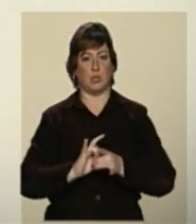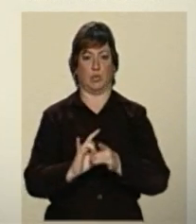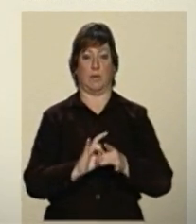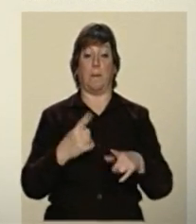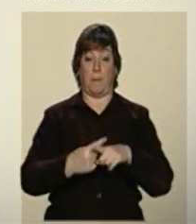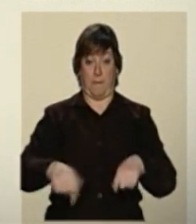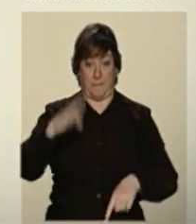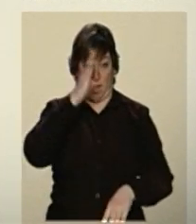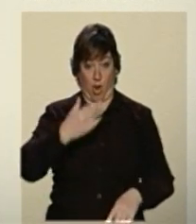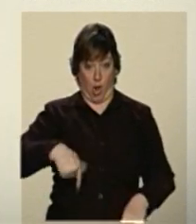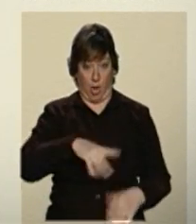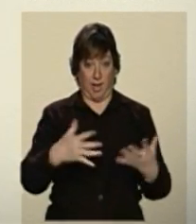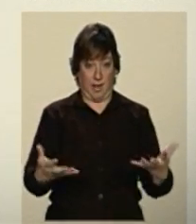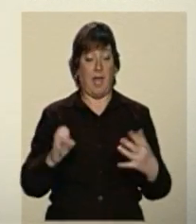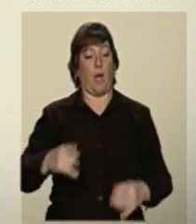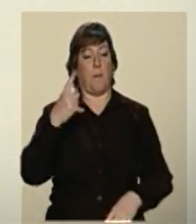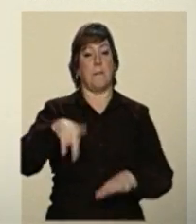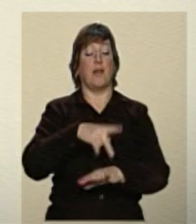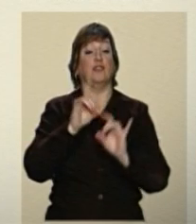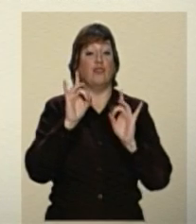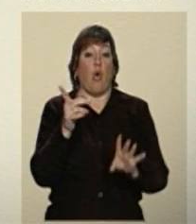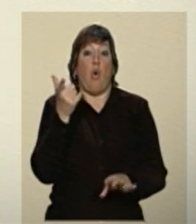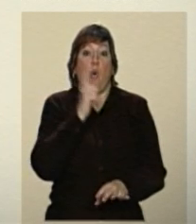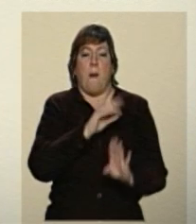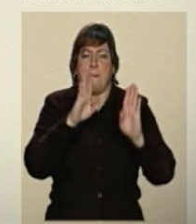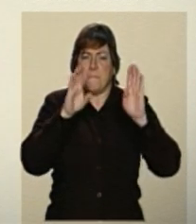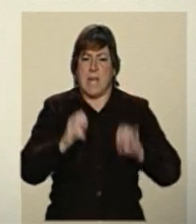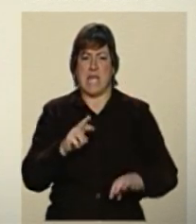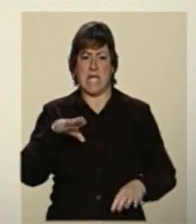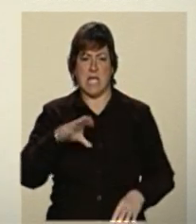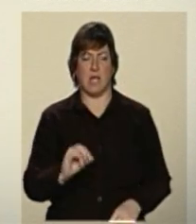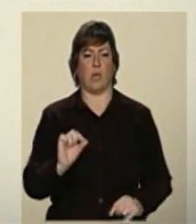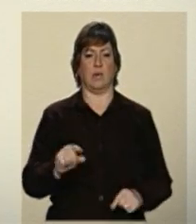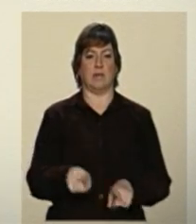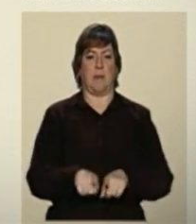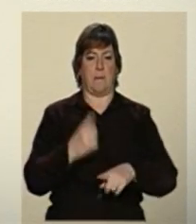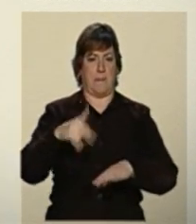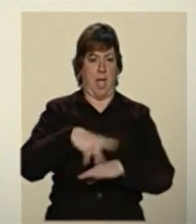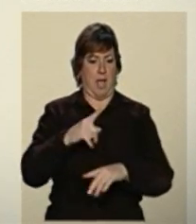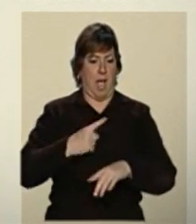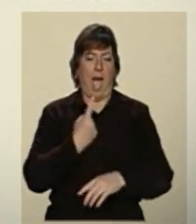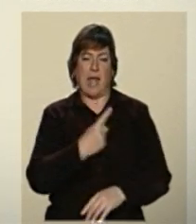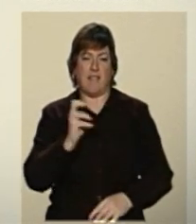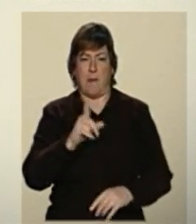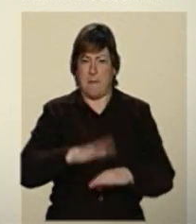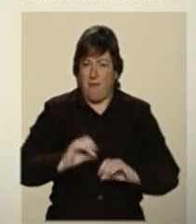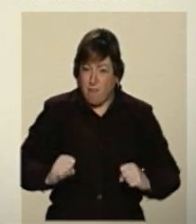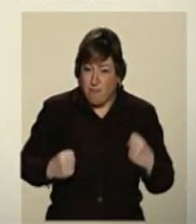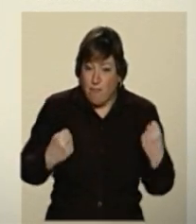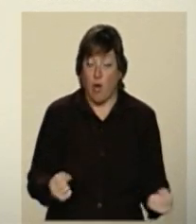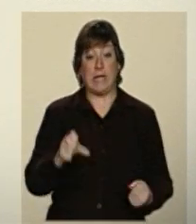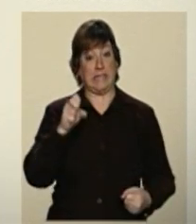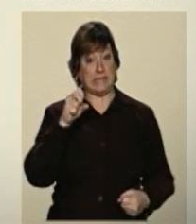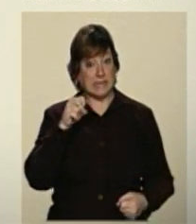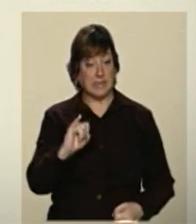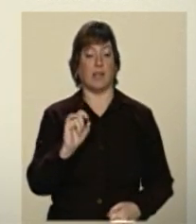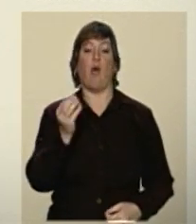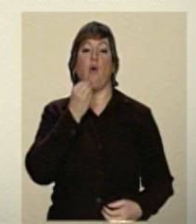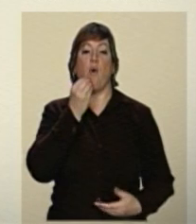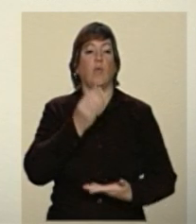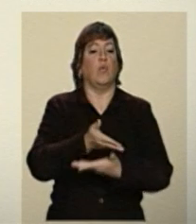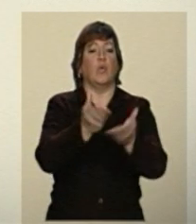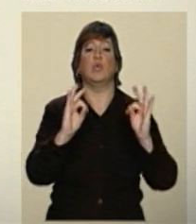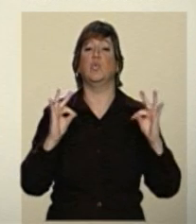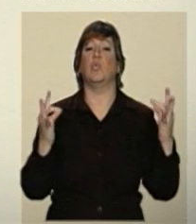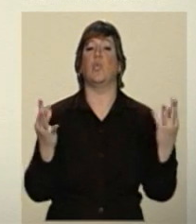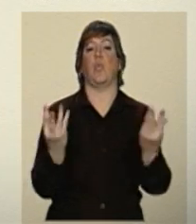nós queremos Max é um país que só será rico só será um país cada vez mais forte se for um país com oportunidade para